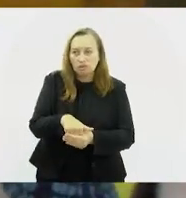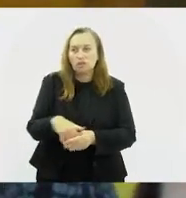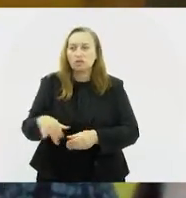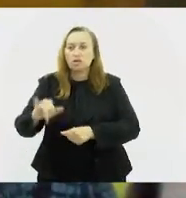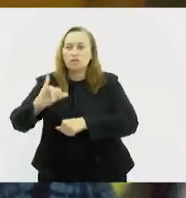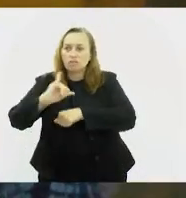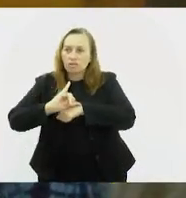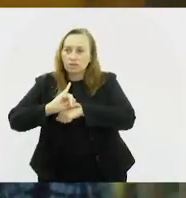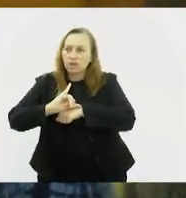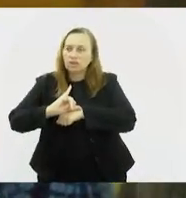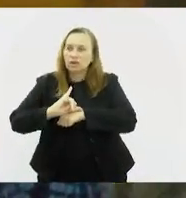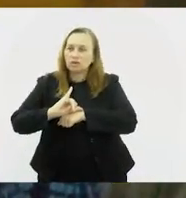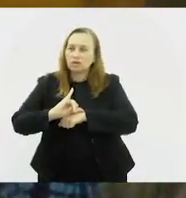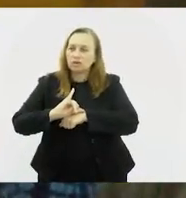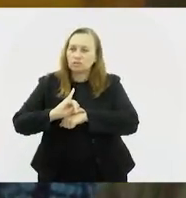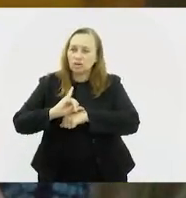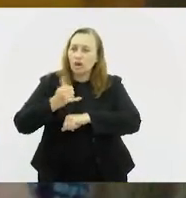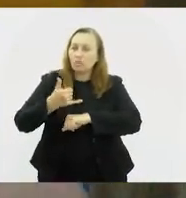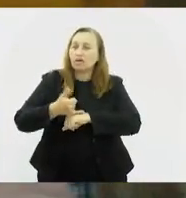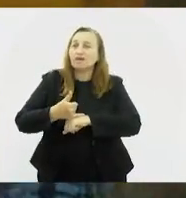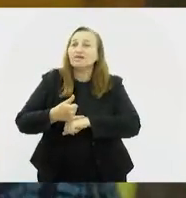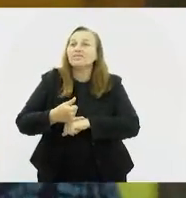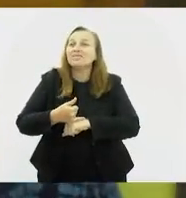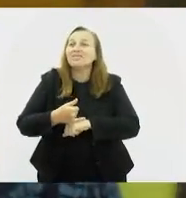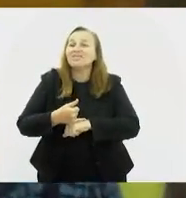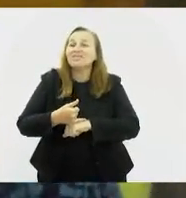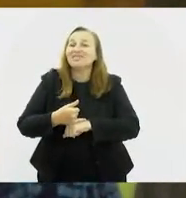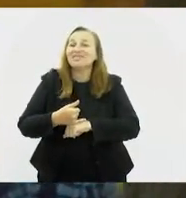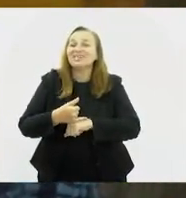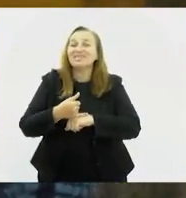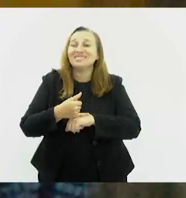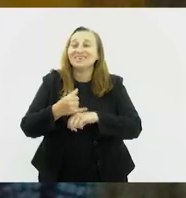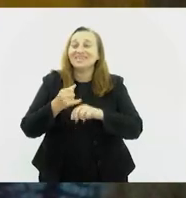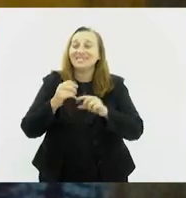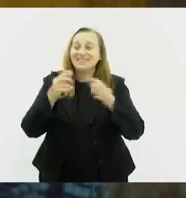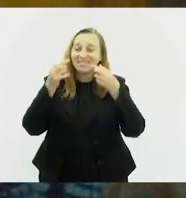Redonda, ficamos de olho aberto, ficamos, porque na